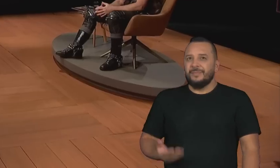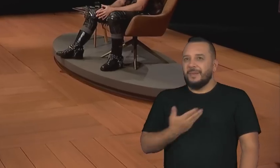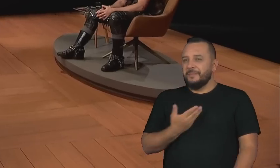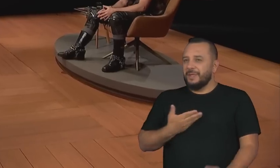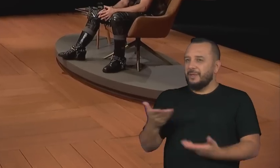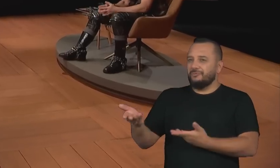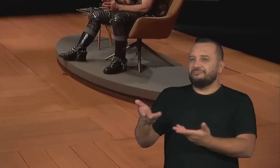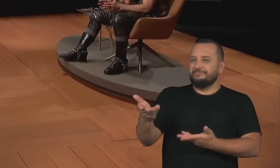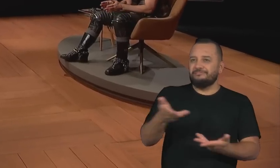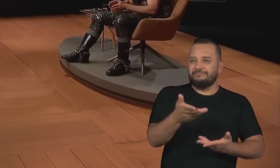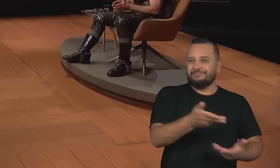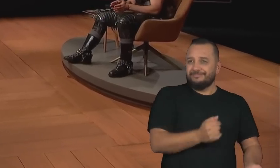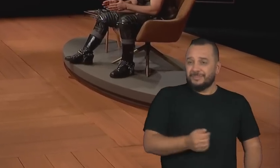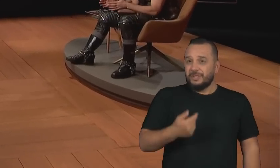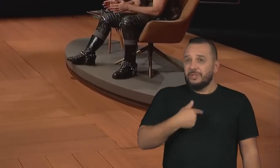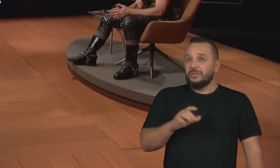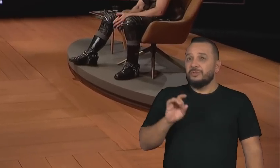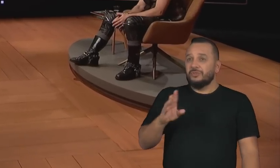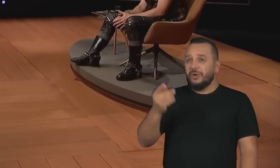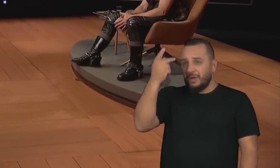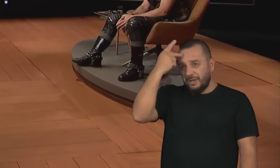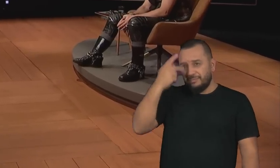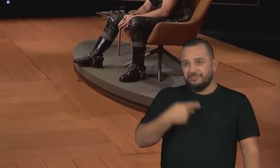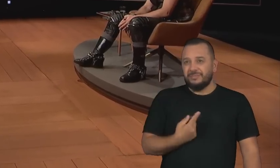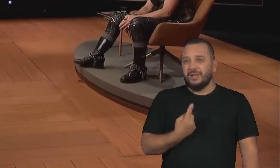ali falando, sabe? Porque solo é meio...